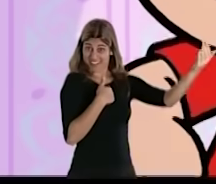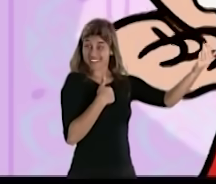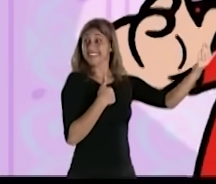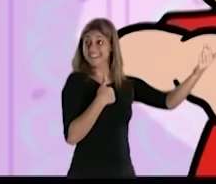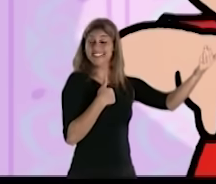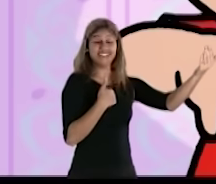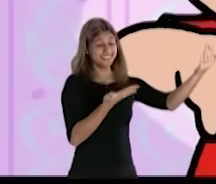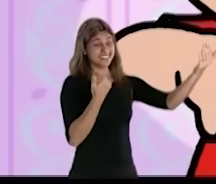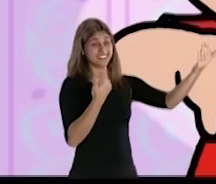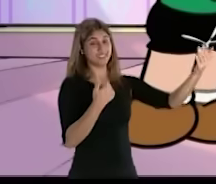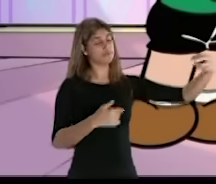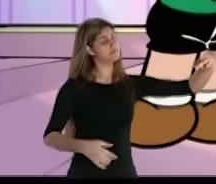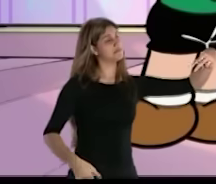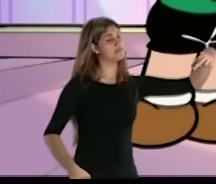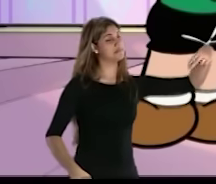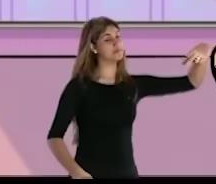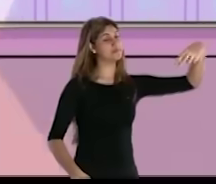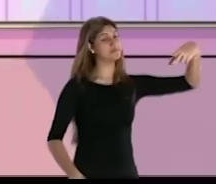Eu?